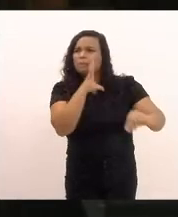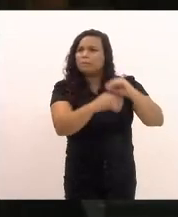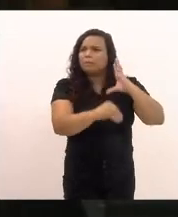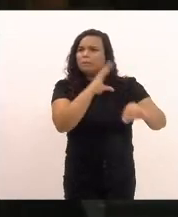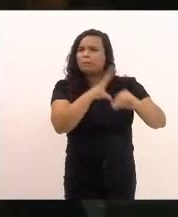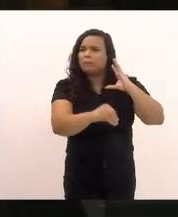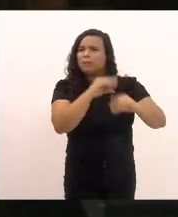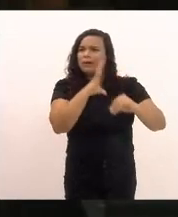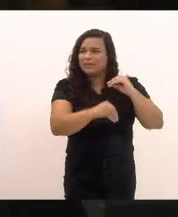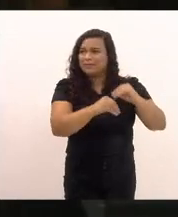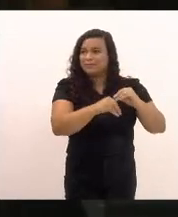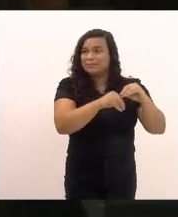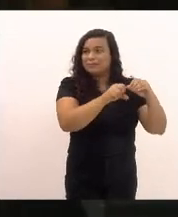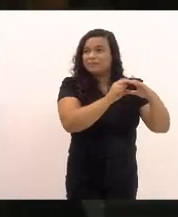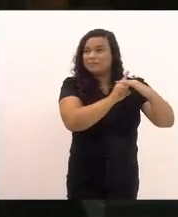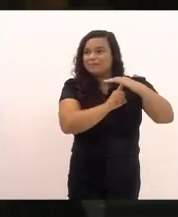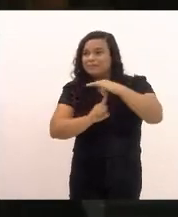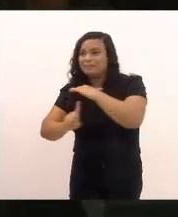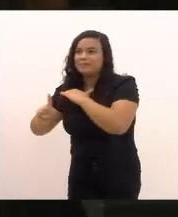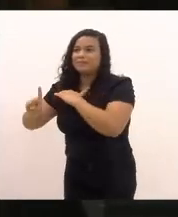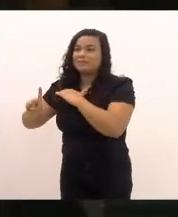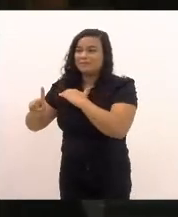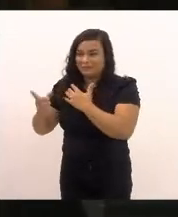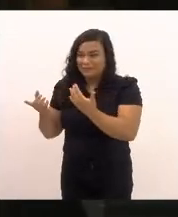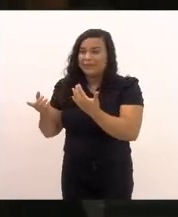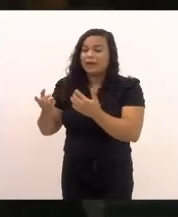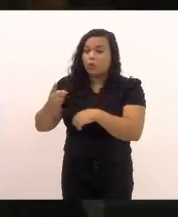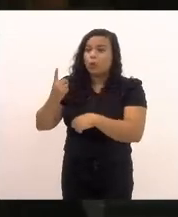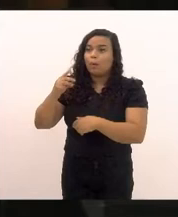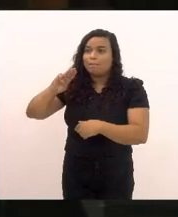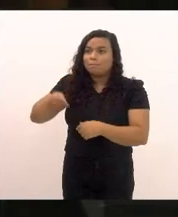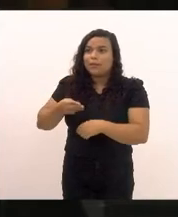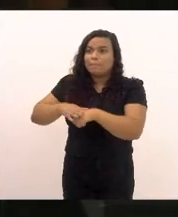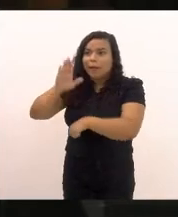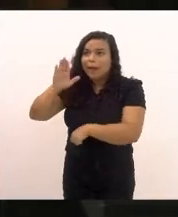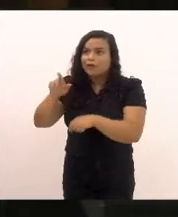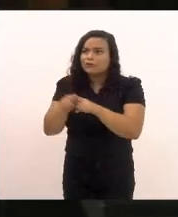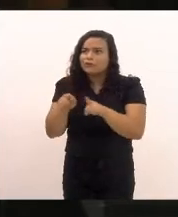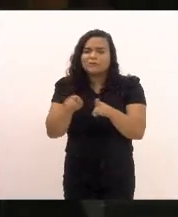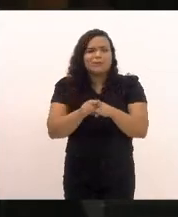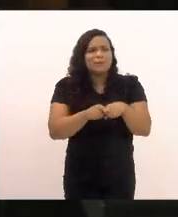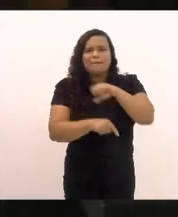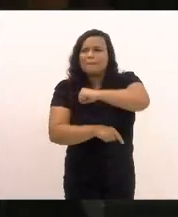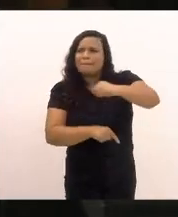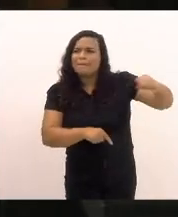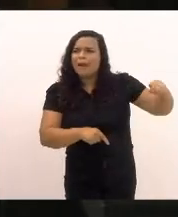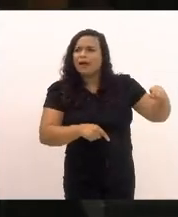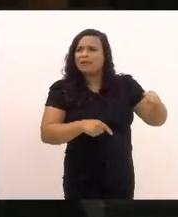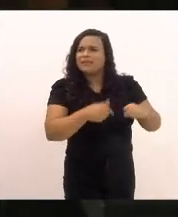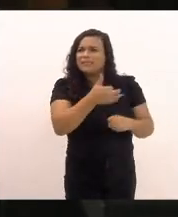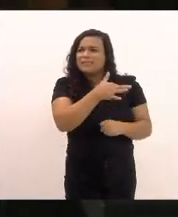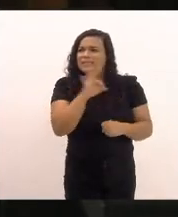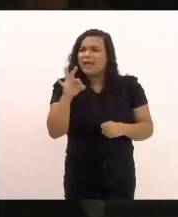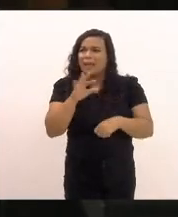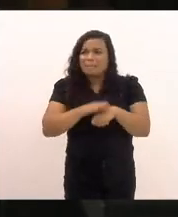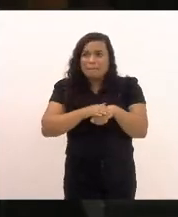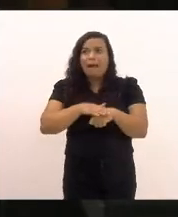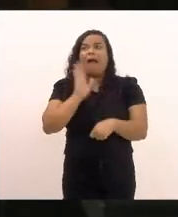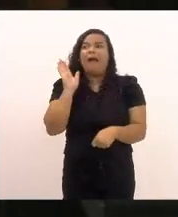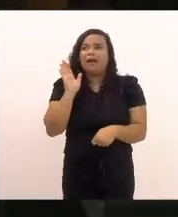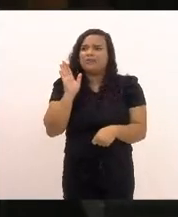produzido centenas de mortes, pode merecer qualquer